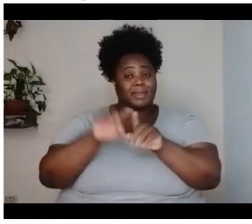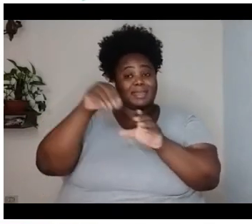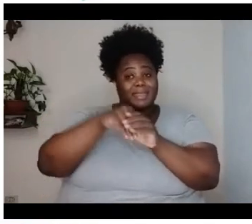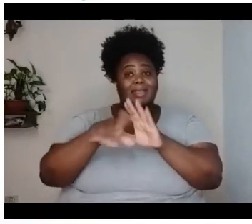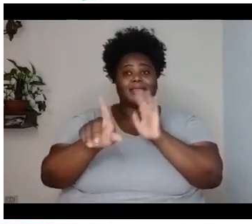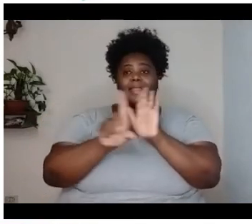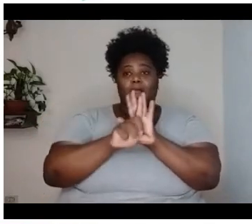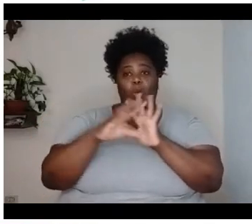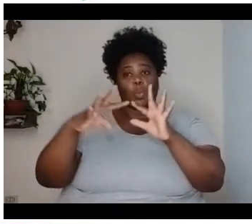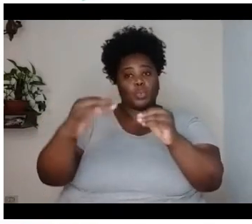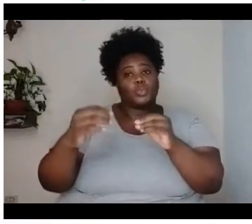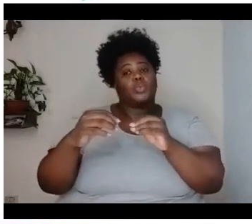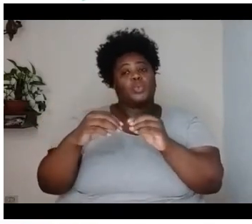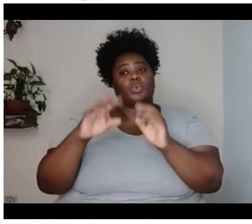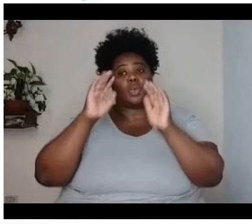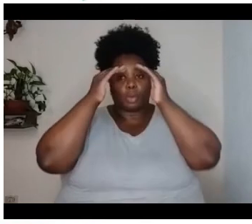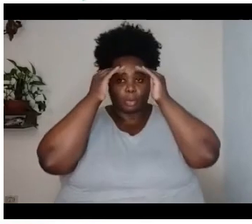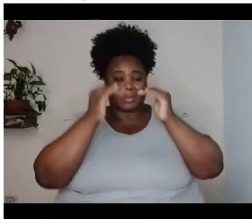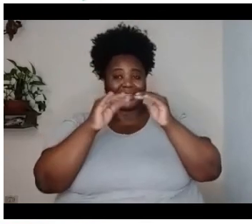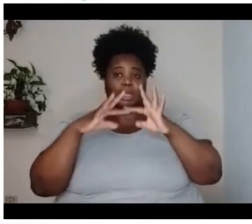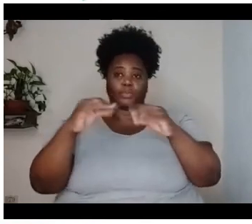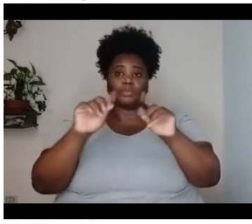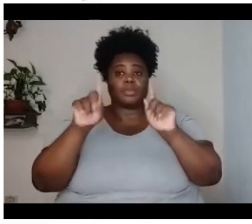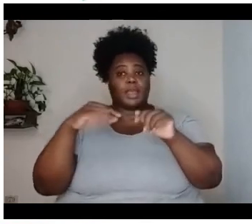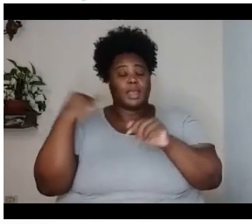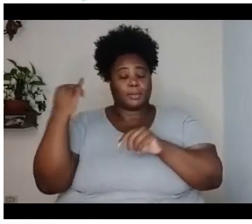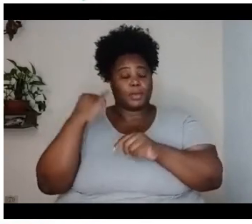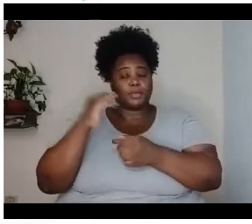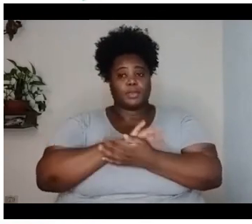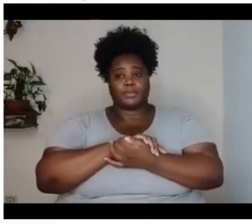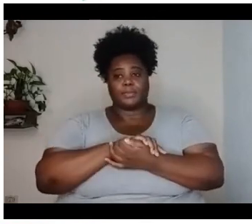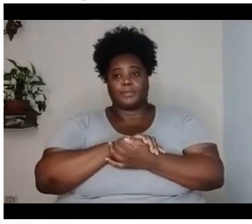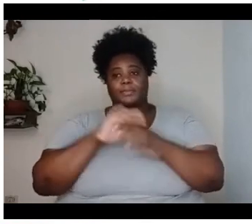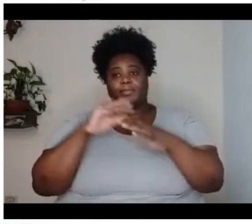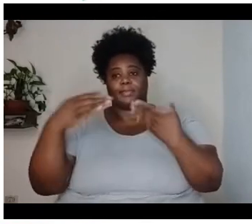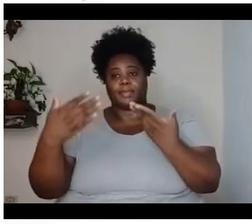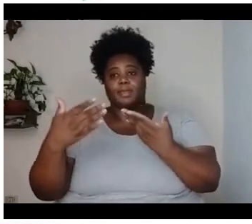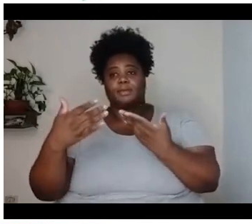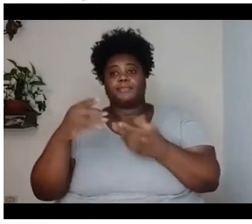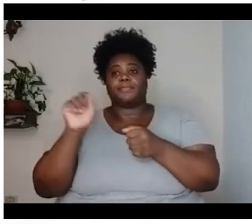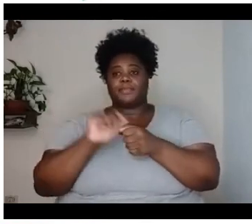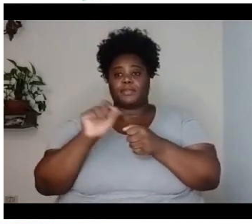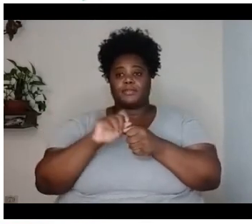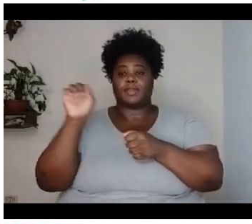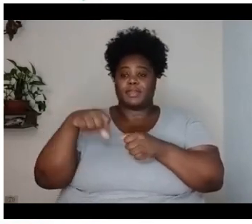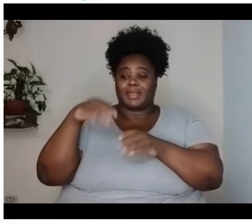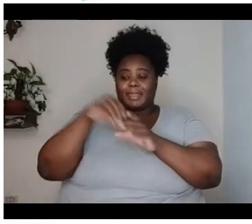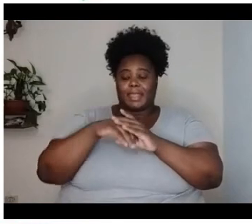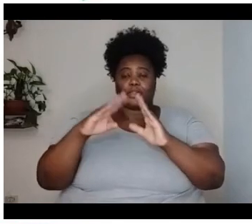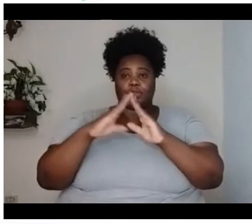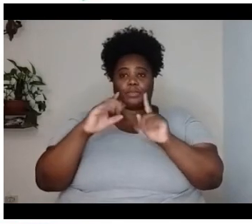todas as questões, são necessários, né? Então, eu fiz sim, senhor, fiz dentro de uma igreja,